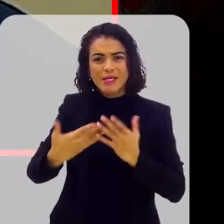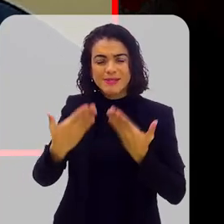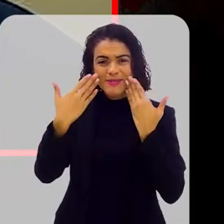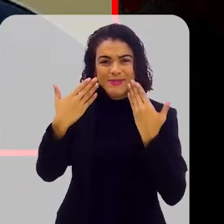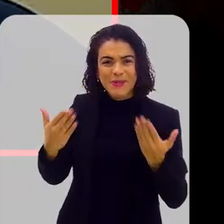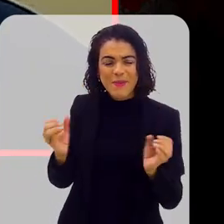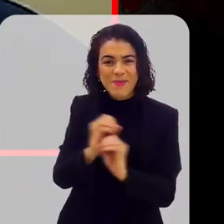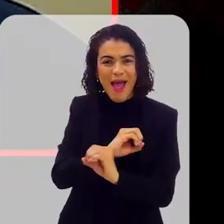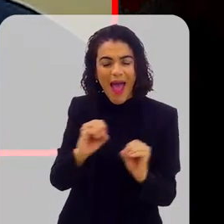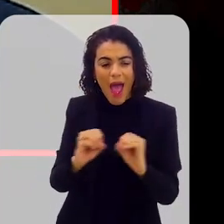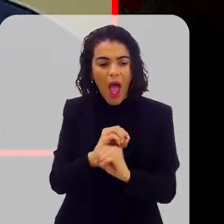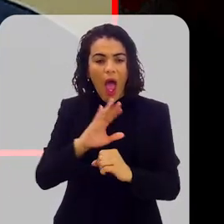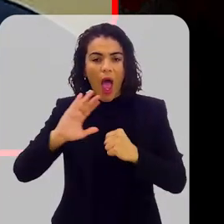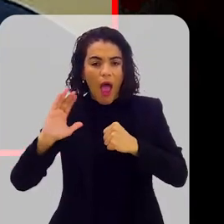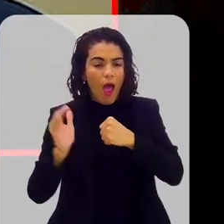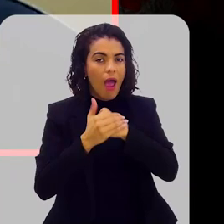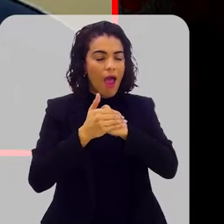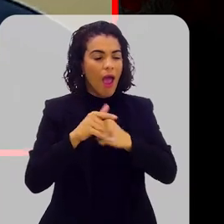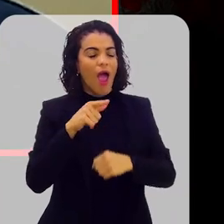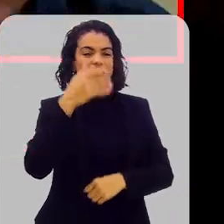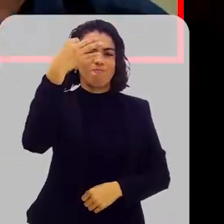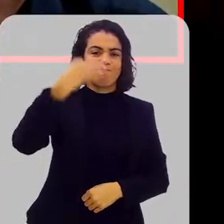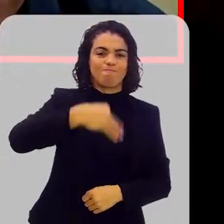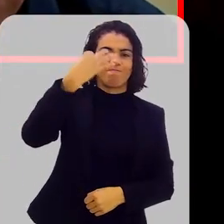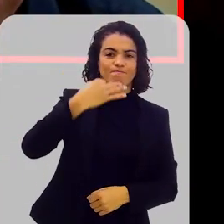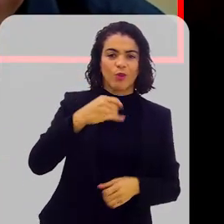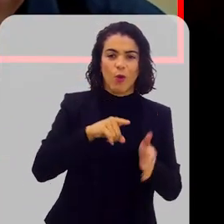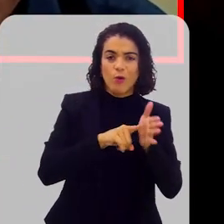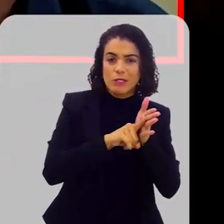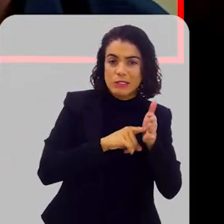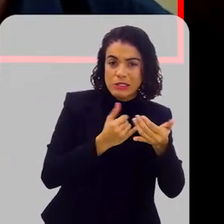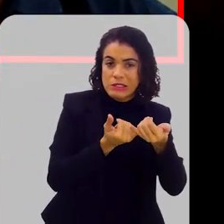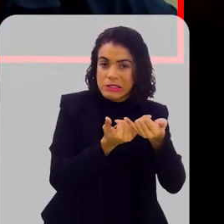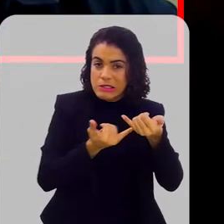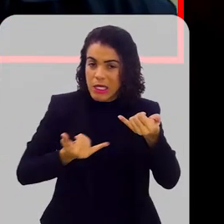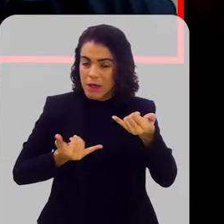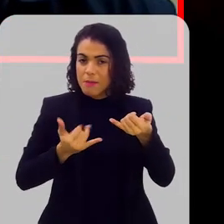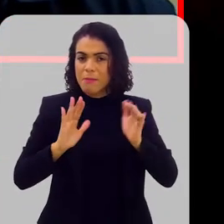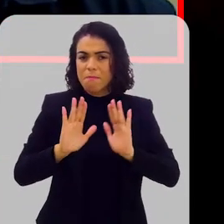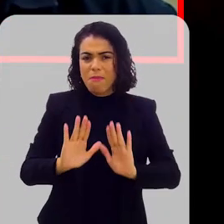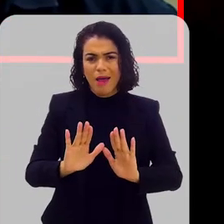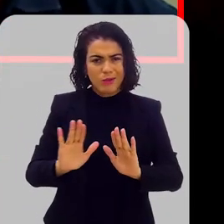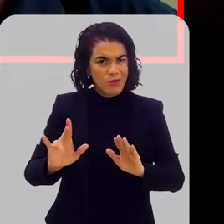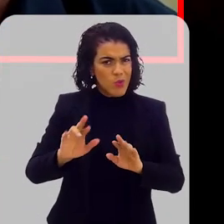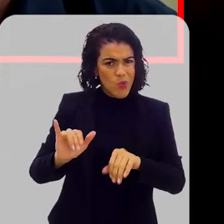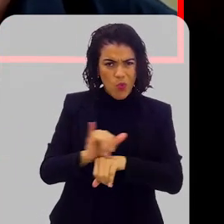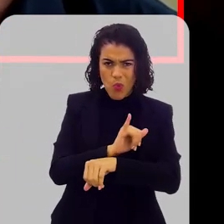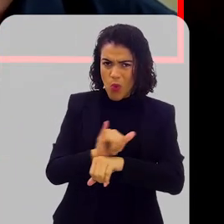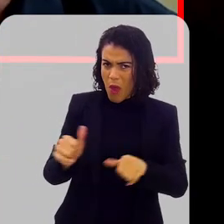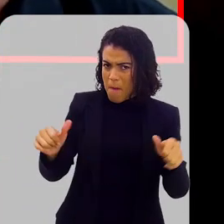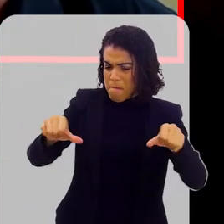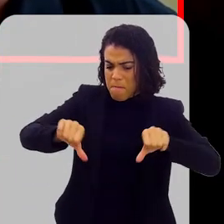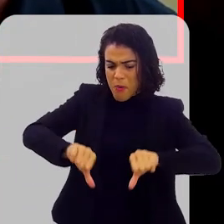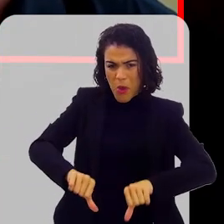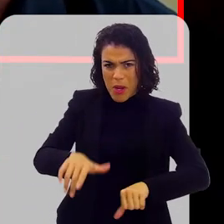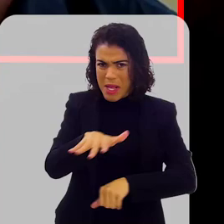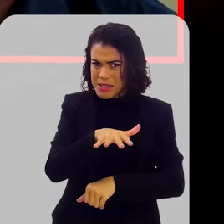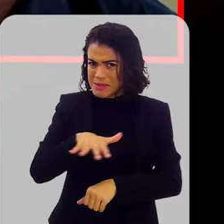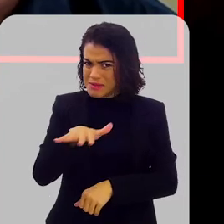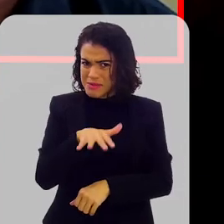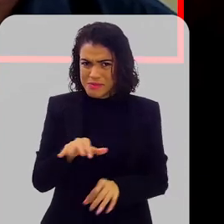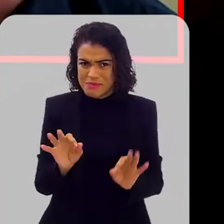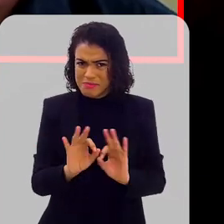sintoma, ou no cenário do doente que tem uma suspeita clínica e você confirma com a colonoscopia. Mas ela, de forma nenhuma, é um exame que